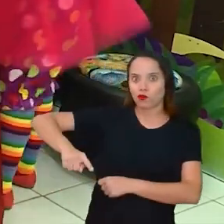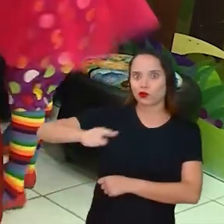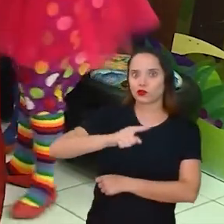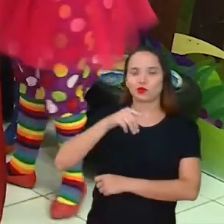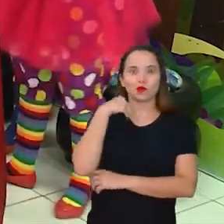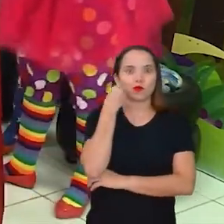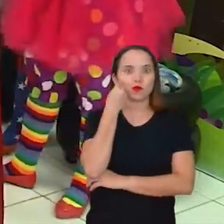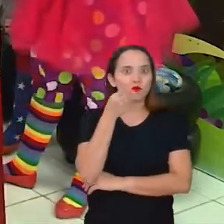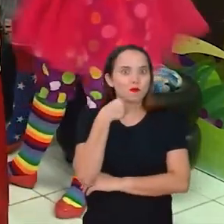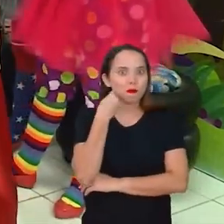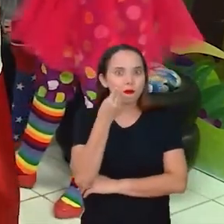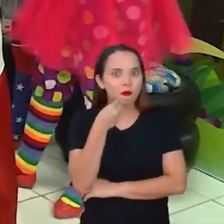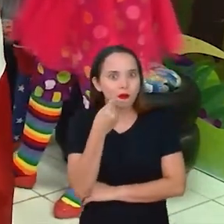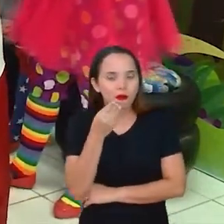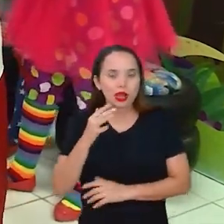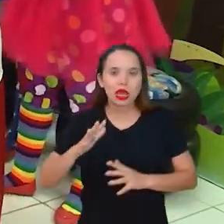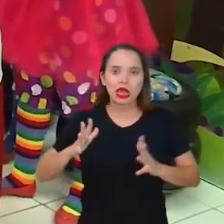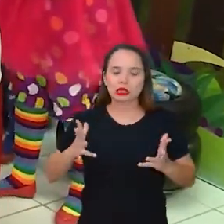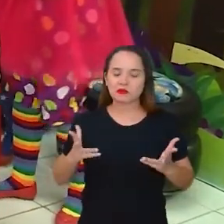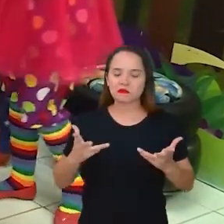experiência maravilhosa